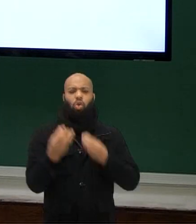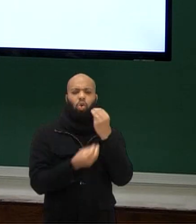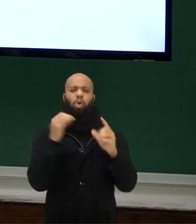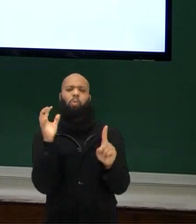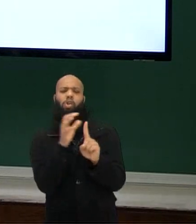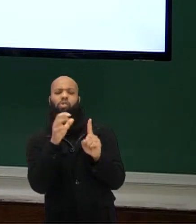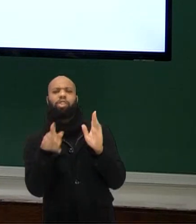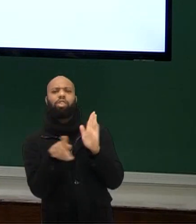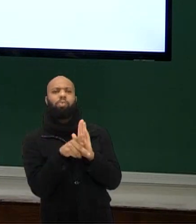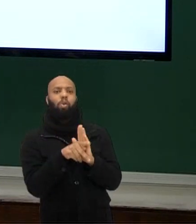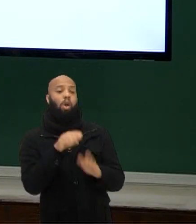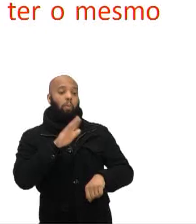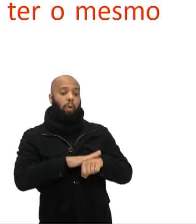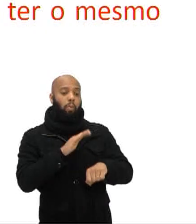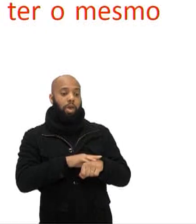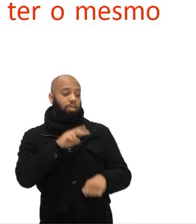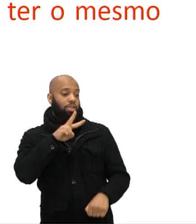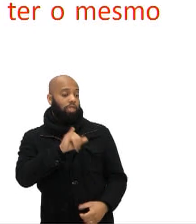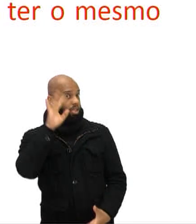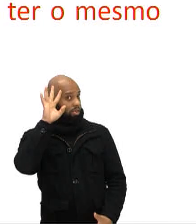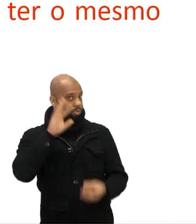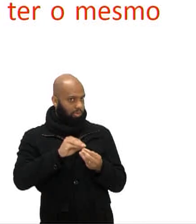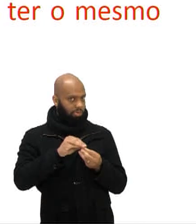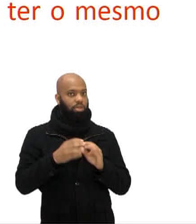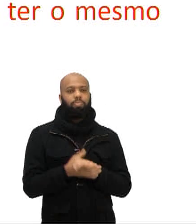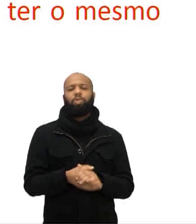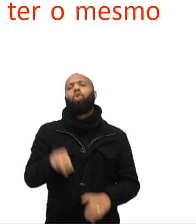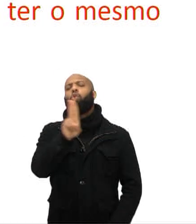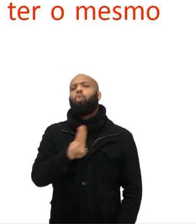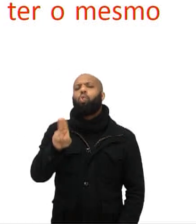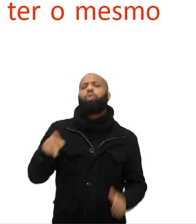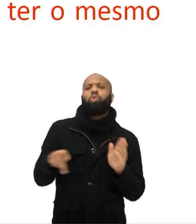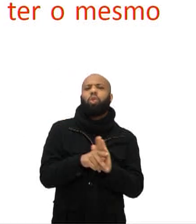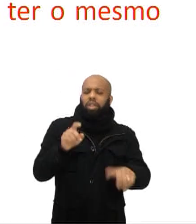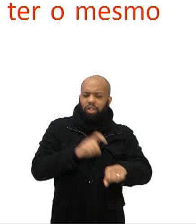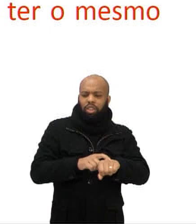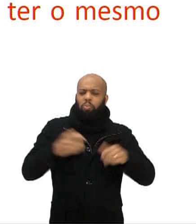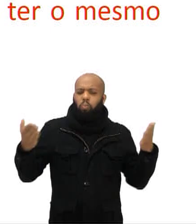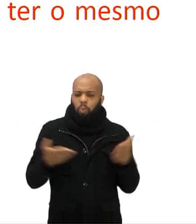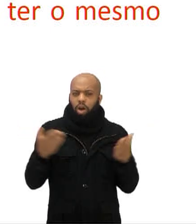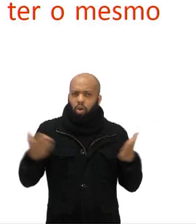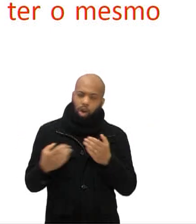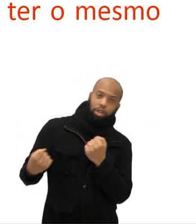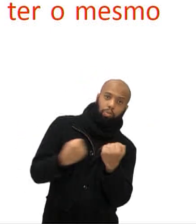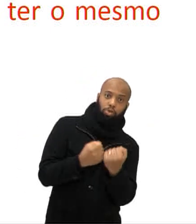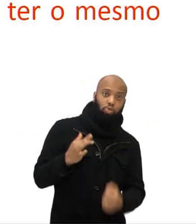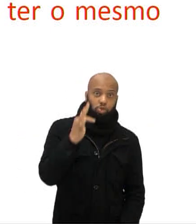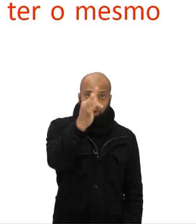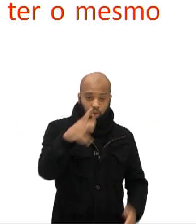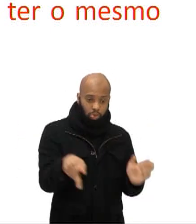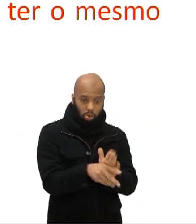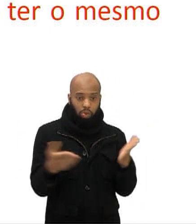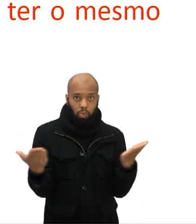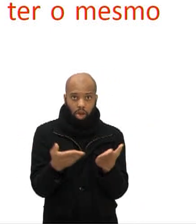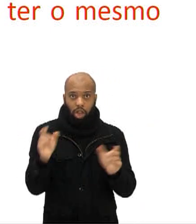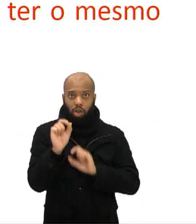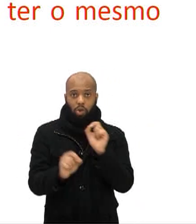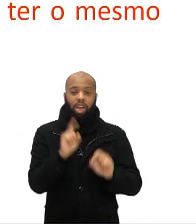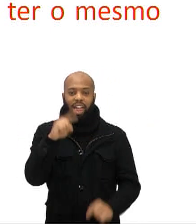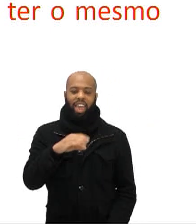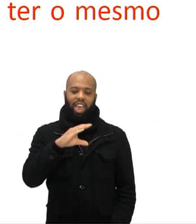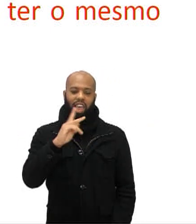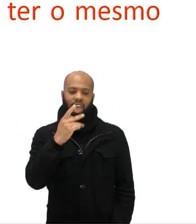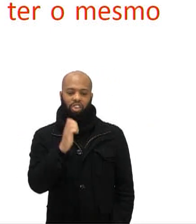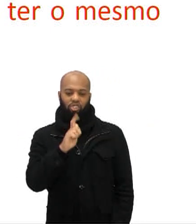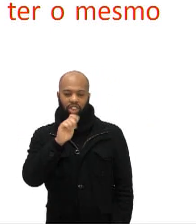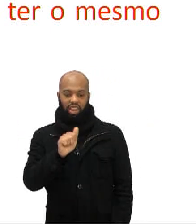na interpretação? Olha o que eu trouxe para vocês. O uso do tempo presente no lugar do futuro do presente, que seria o chegará,